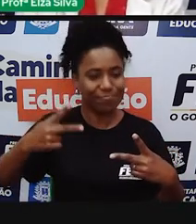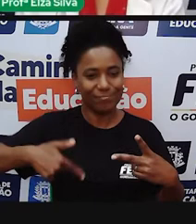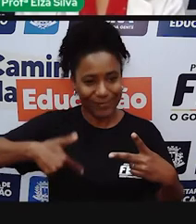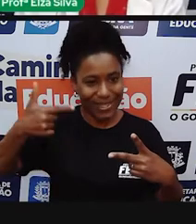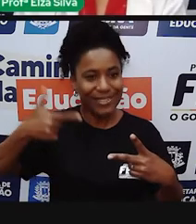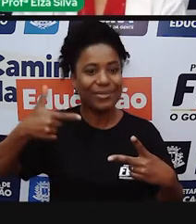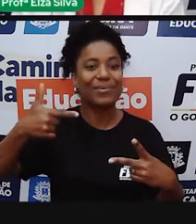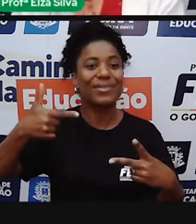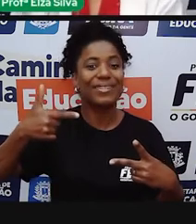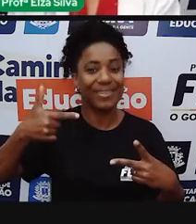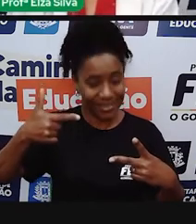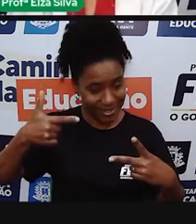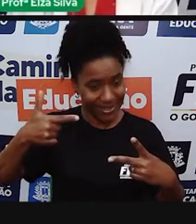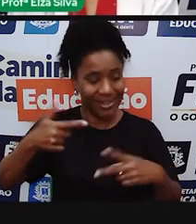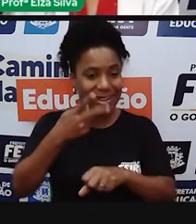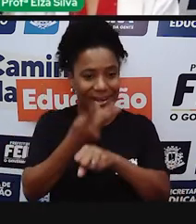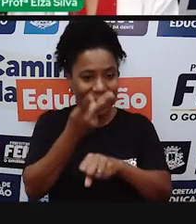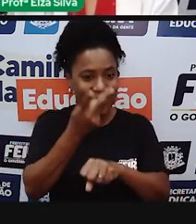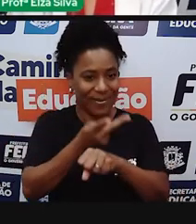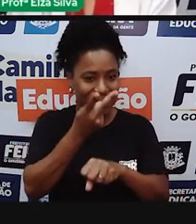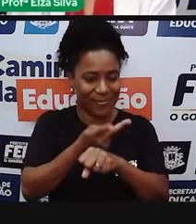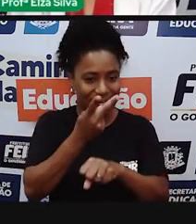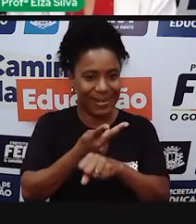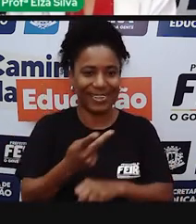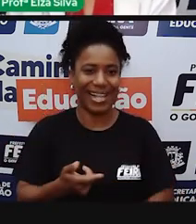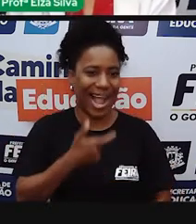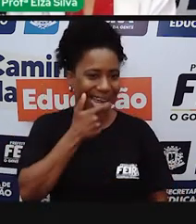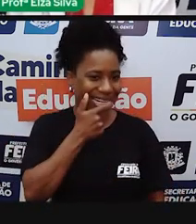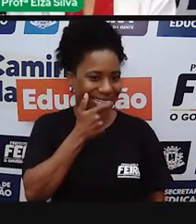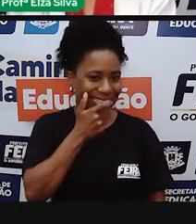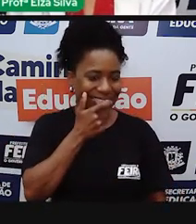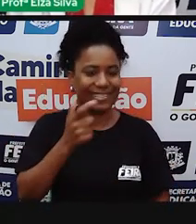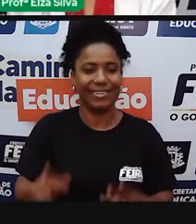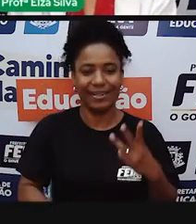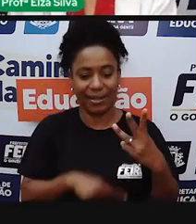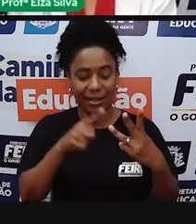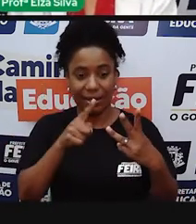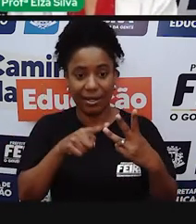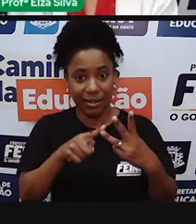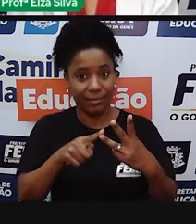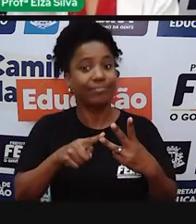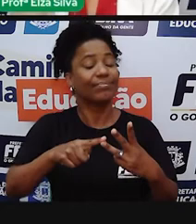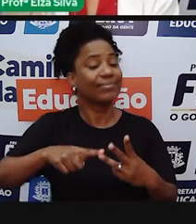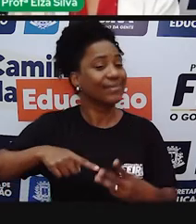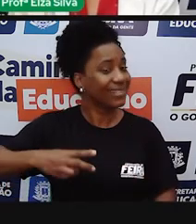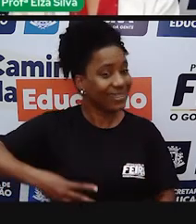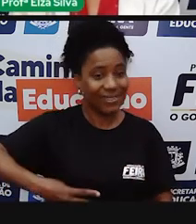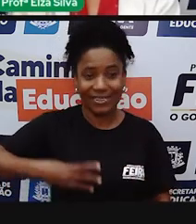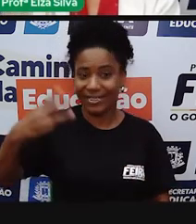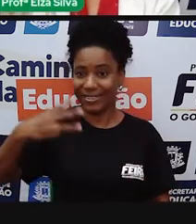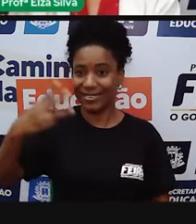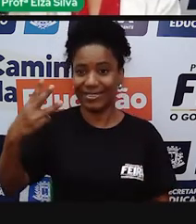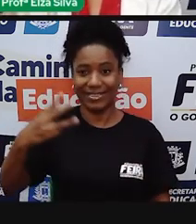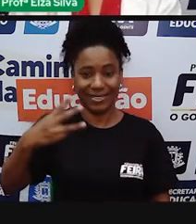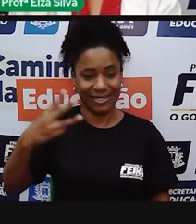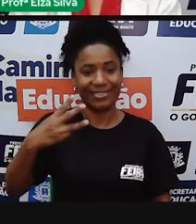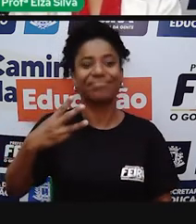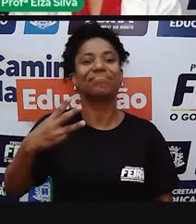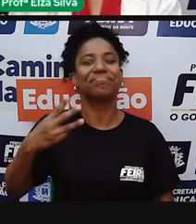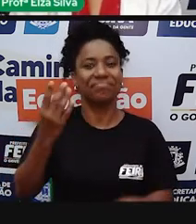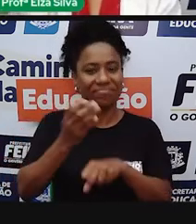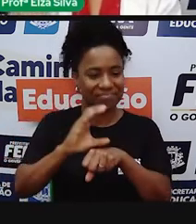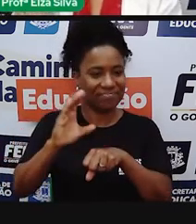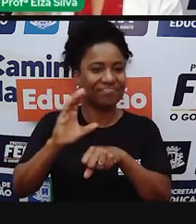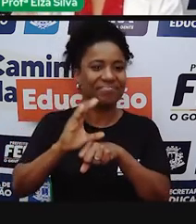prata. E o competidor que ficar em terceiro lugar receberá, vamos comigo, Bronze Olympic